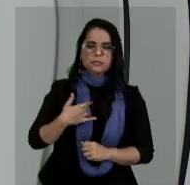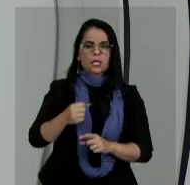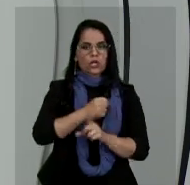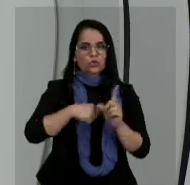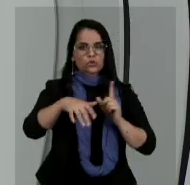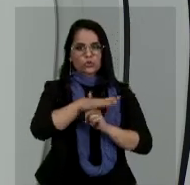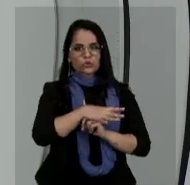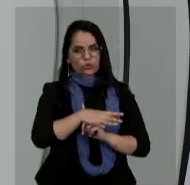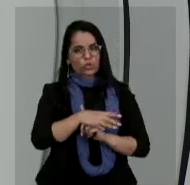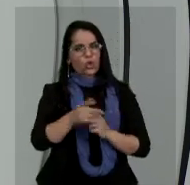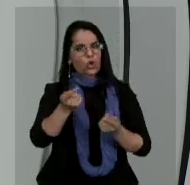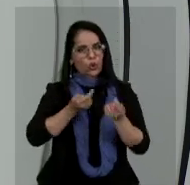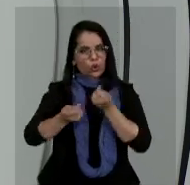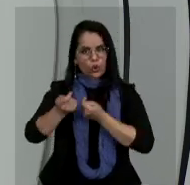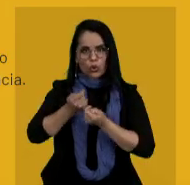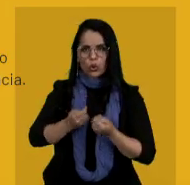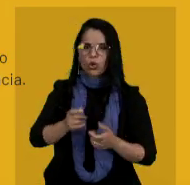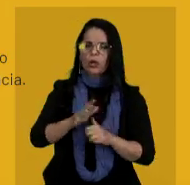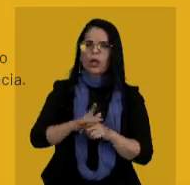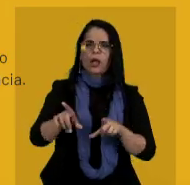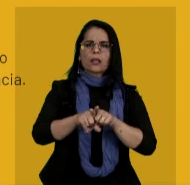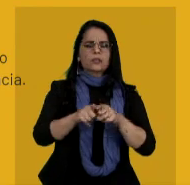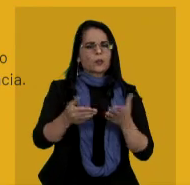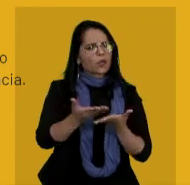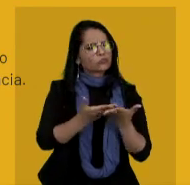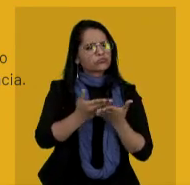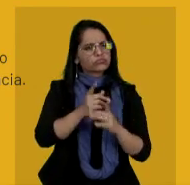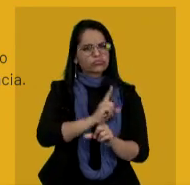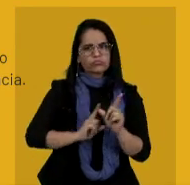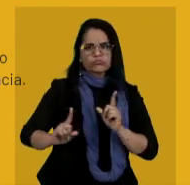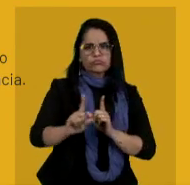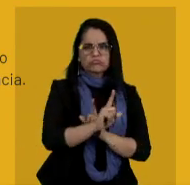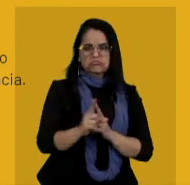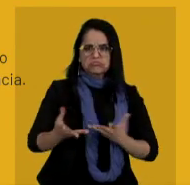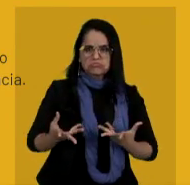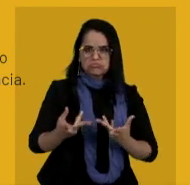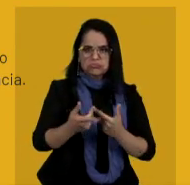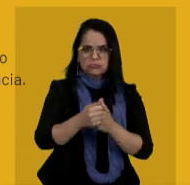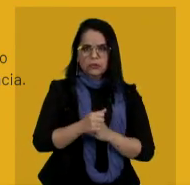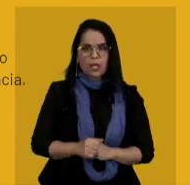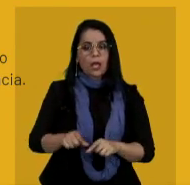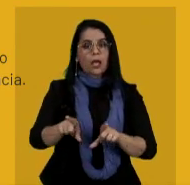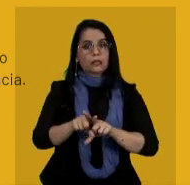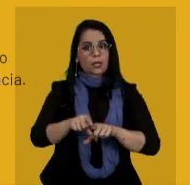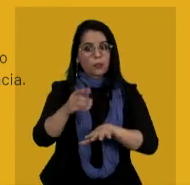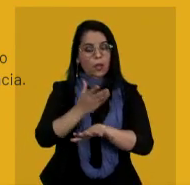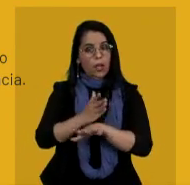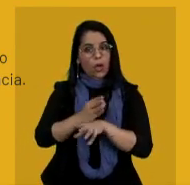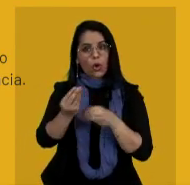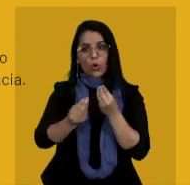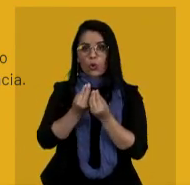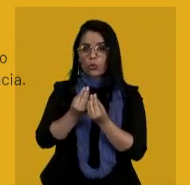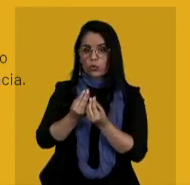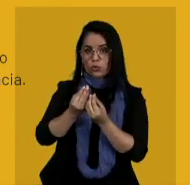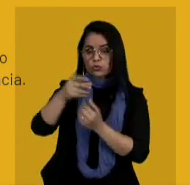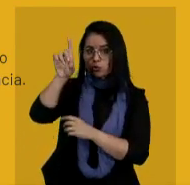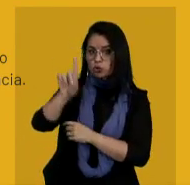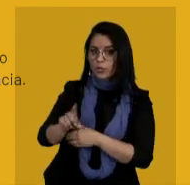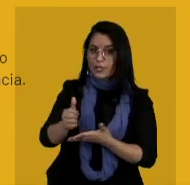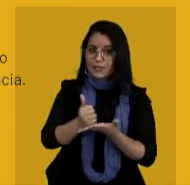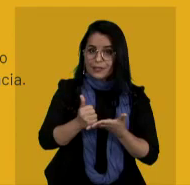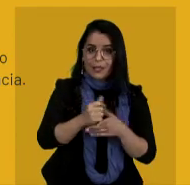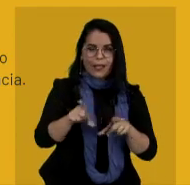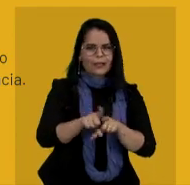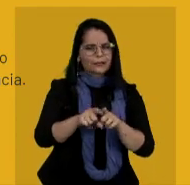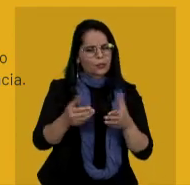social e econômico, dispõe de tratamento prioritário e adequado, o pleno exercício dos direitos básicos